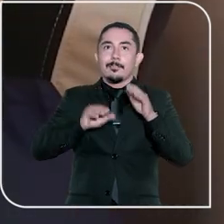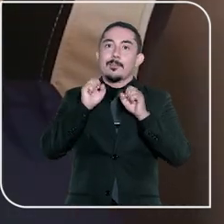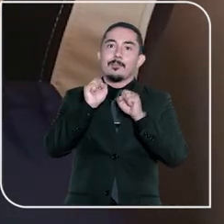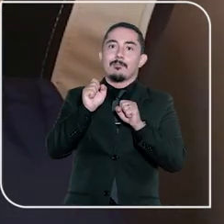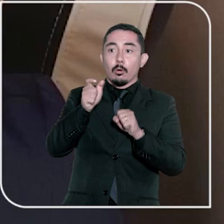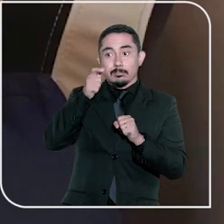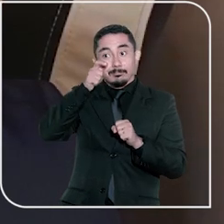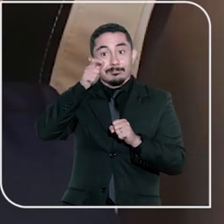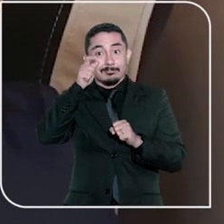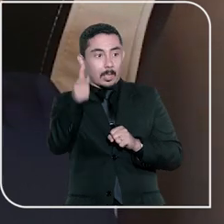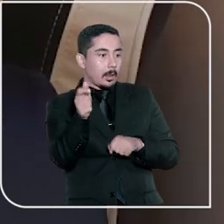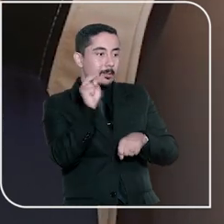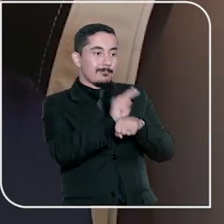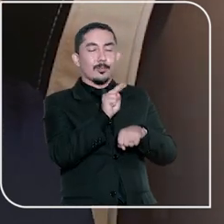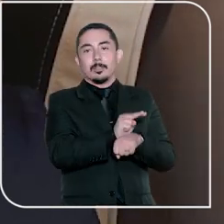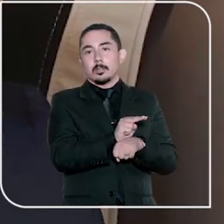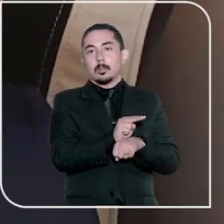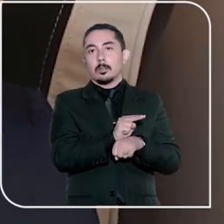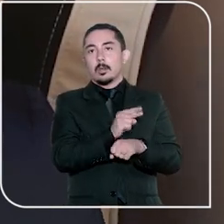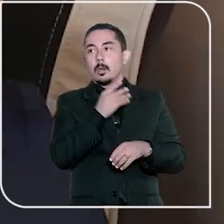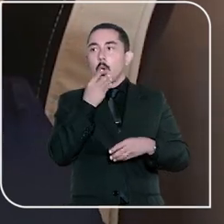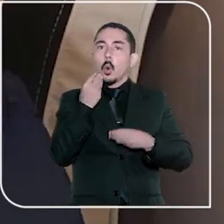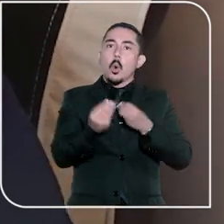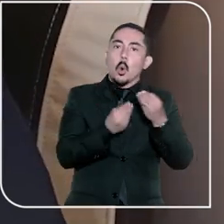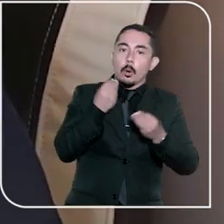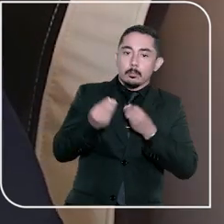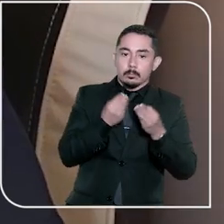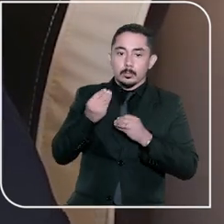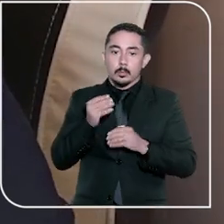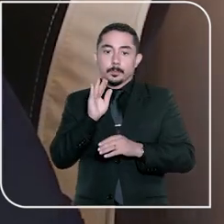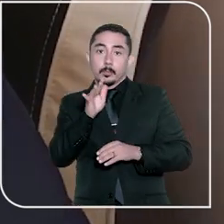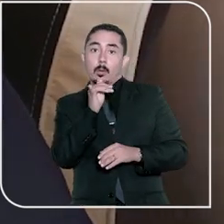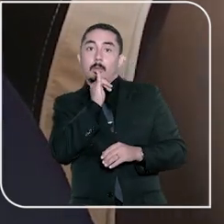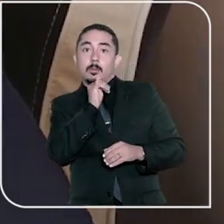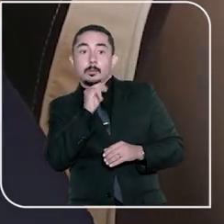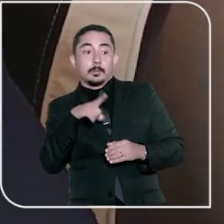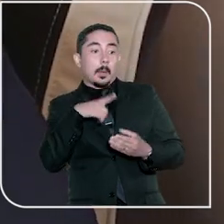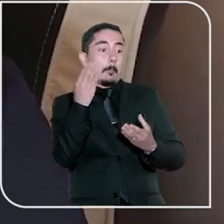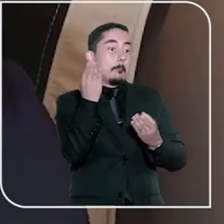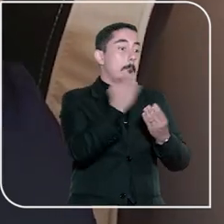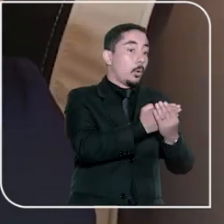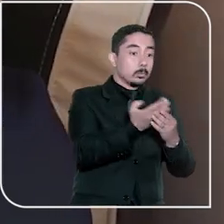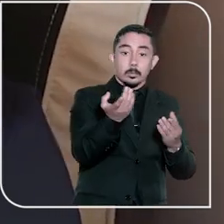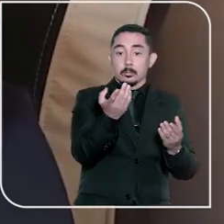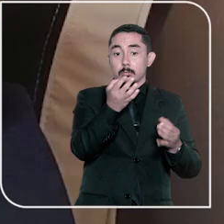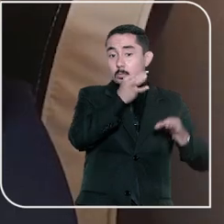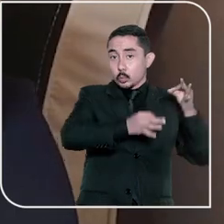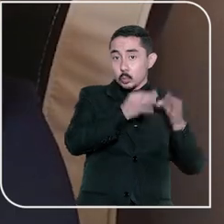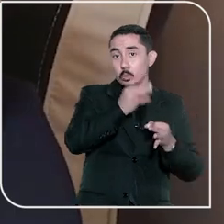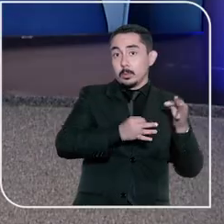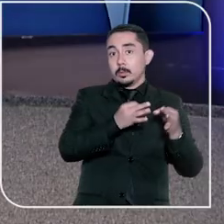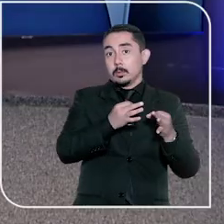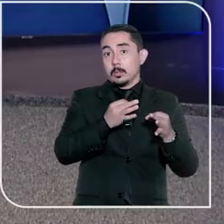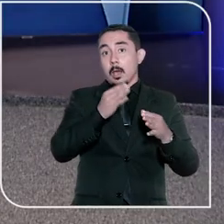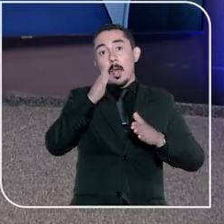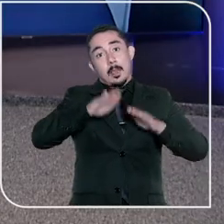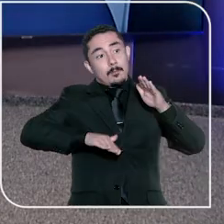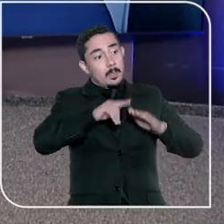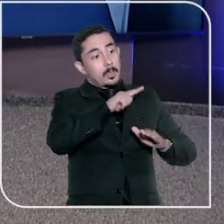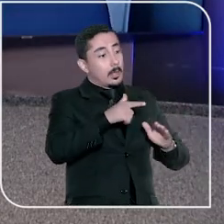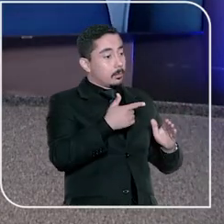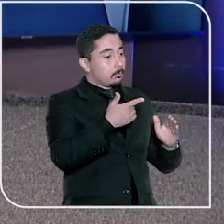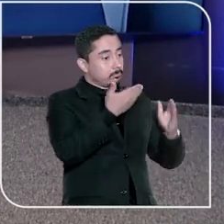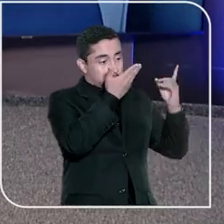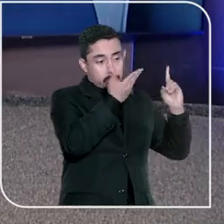pode haver interesse de defender os bens que estão ali dentro dessa massa pode haver processos judiciais portanto em que o